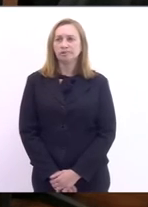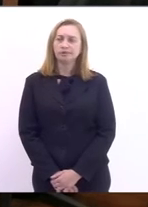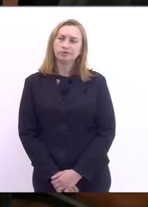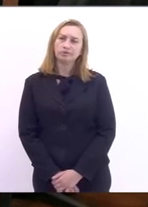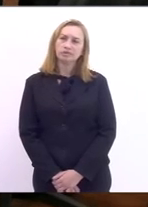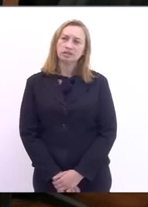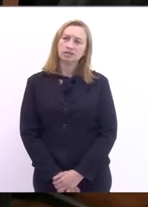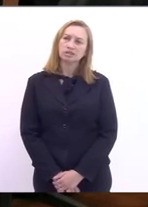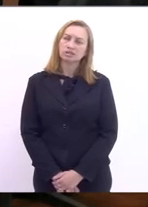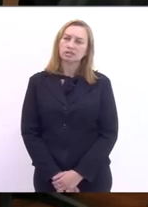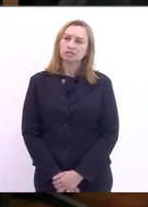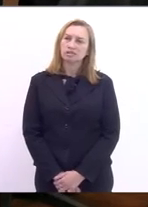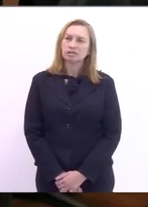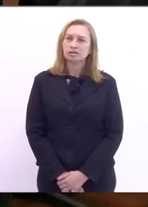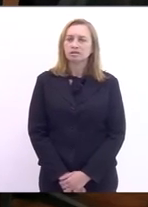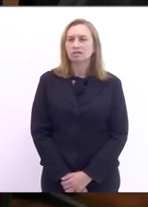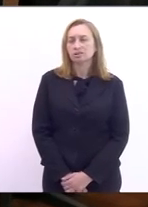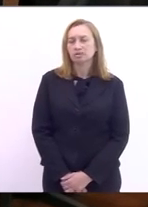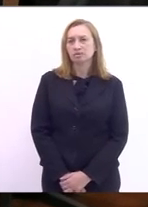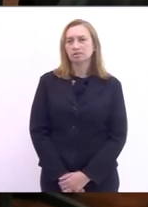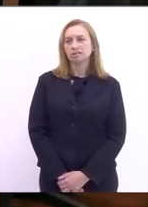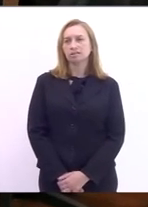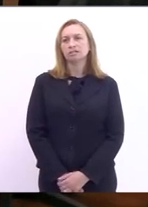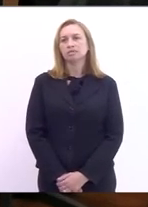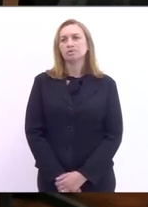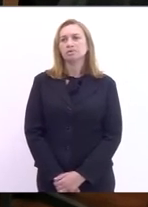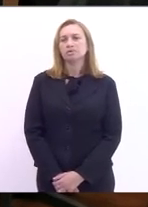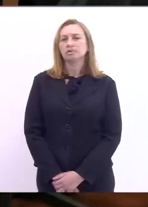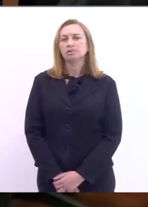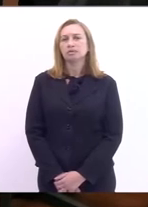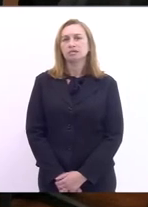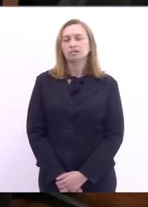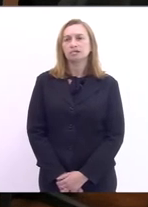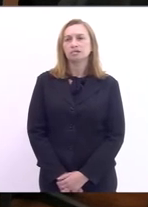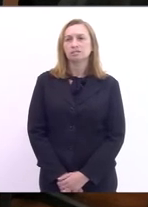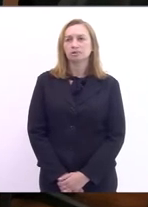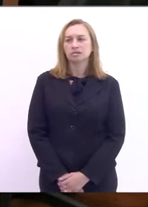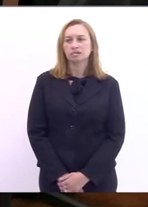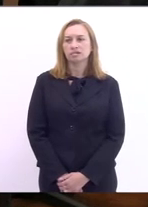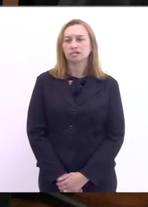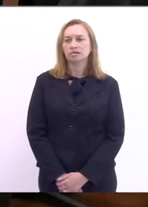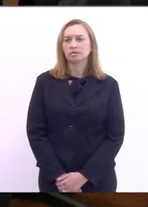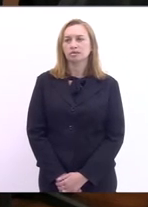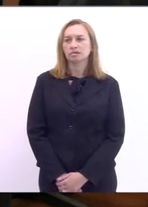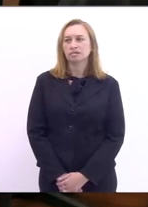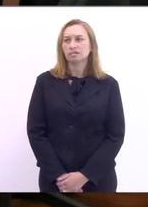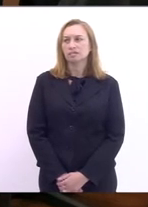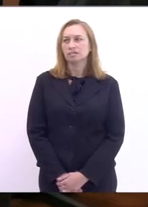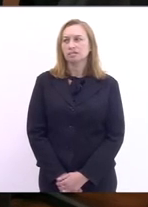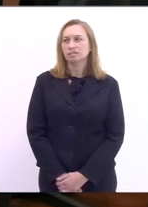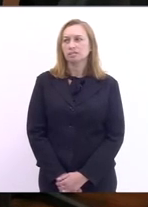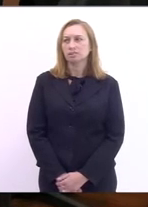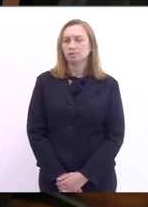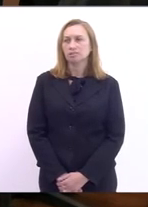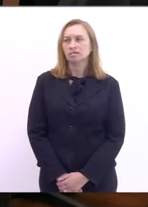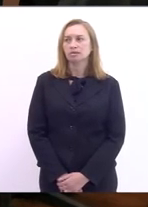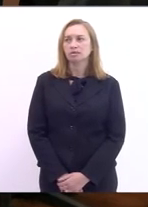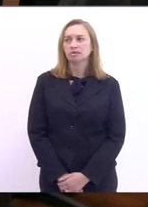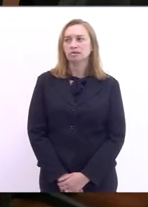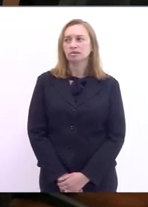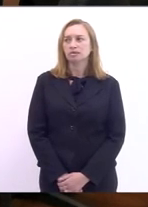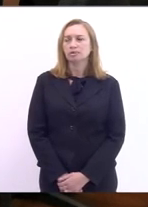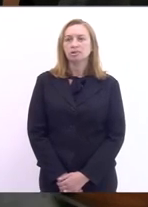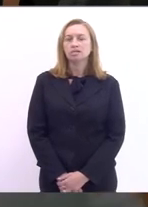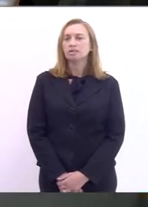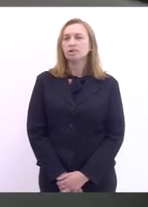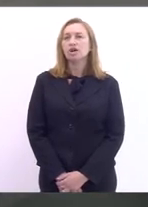das estações, em agosto. E além do mais, isso ainda precisa de investimentos aportados